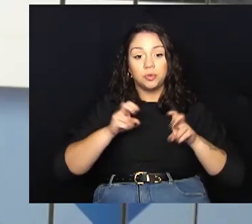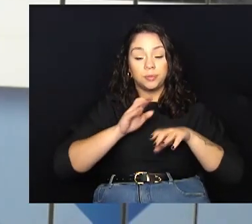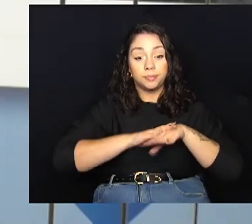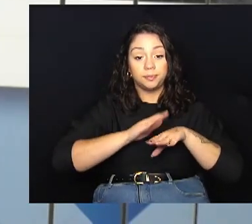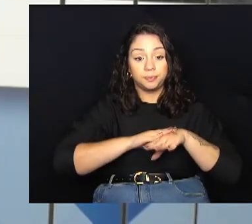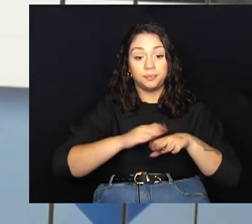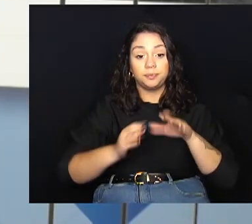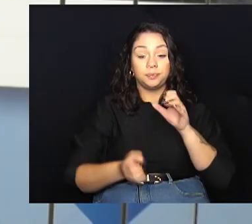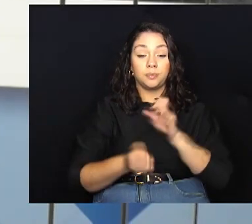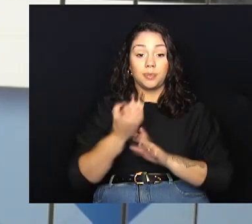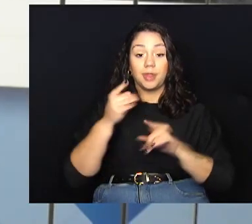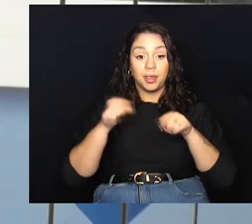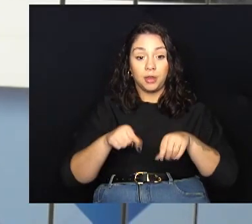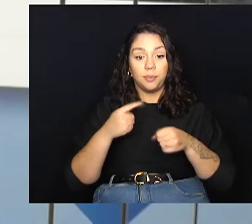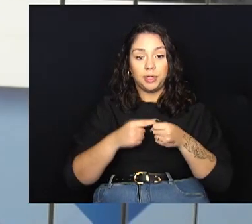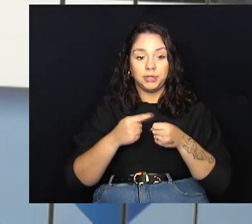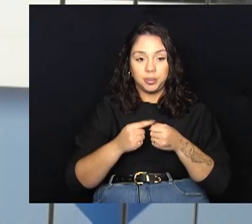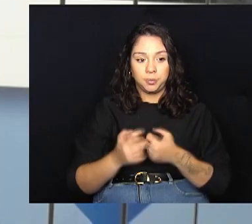no município